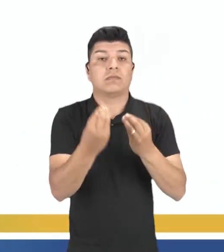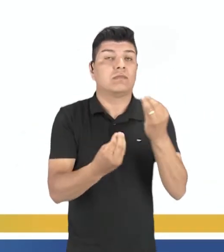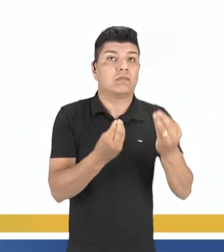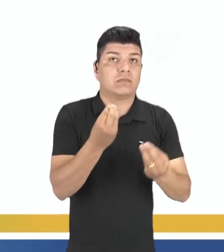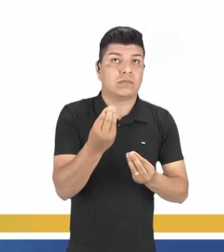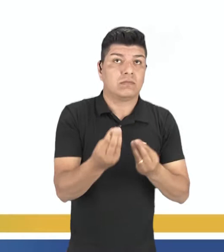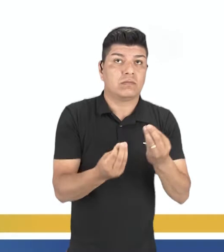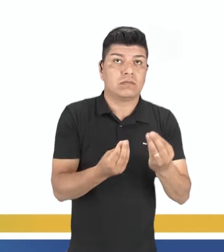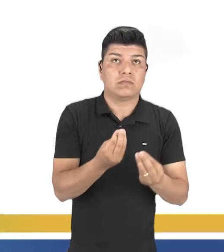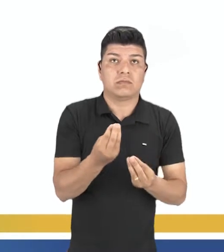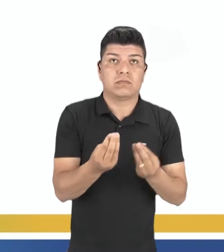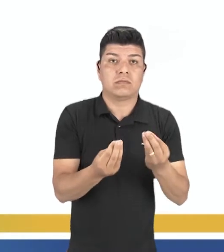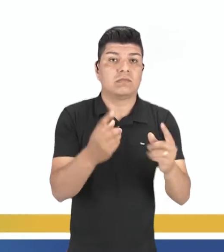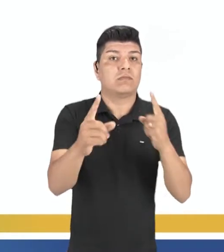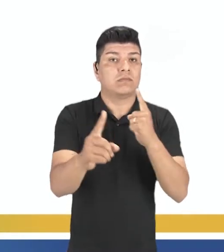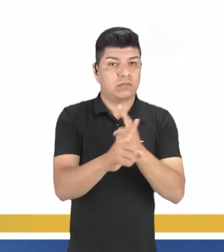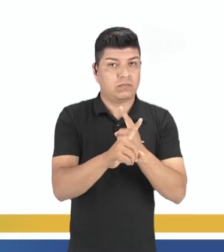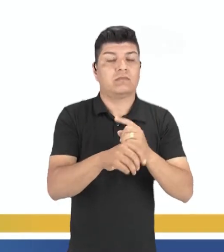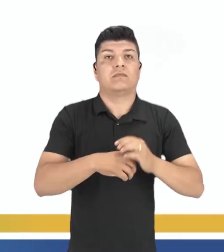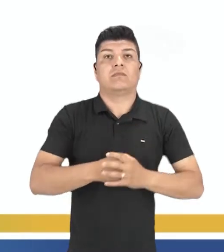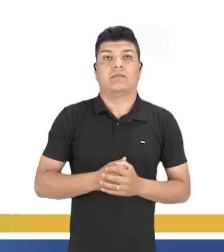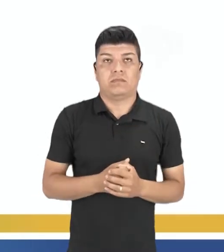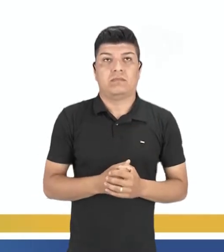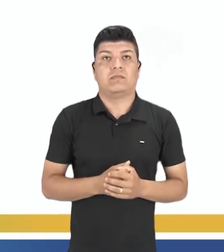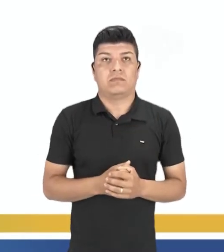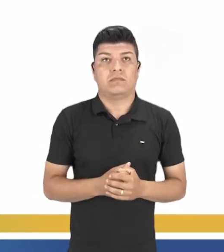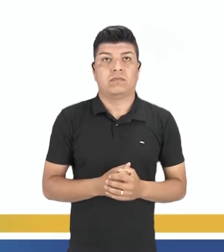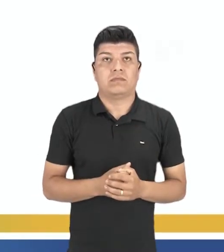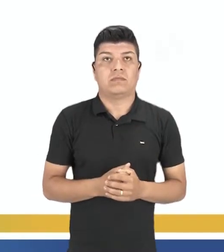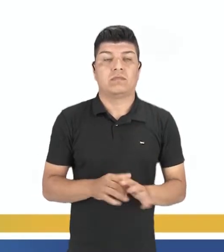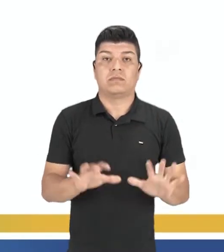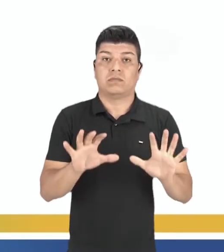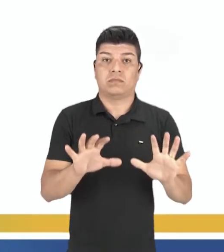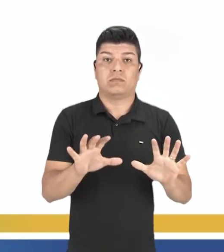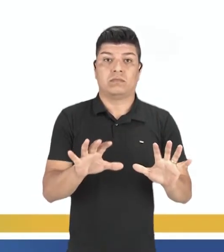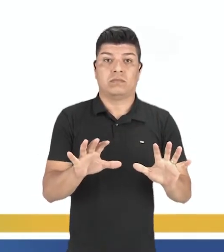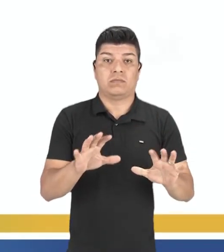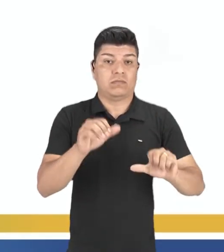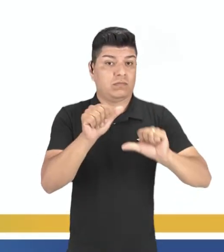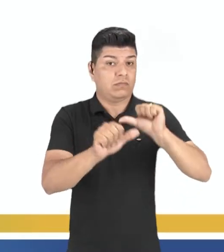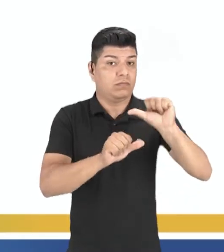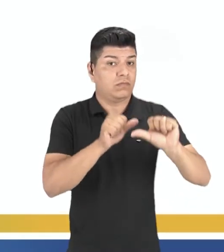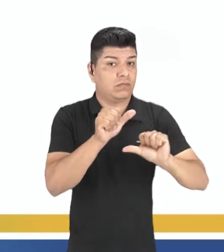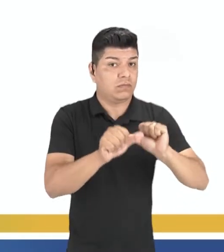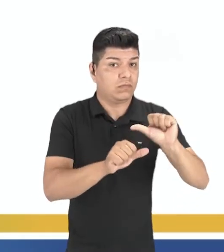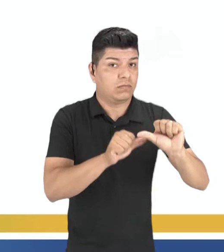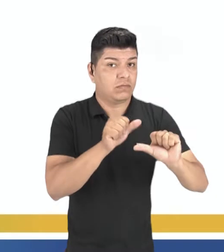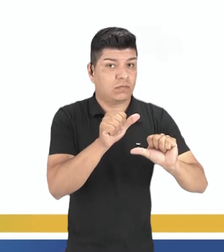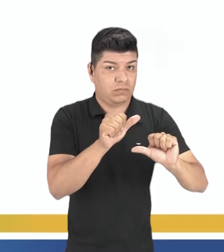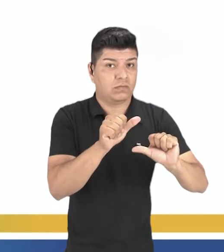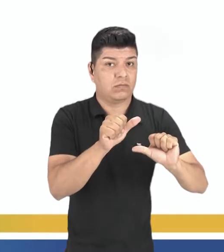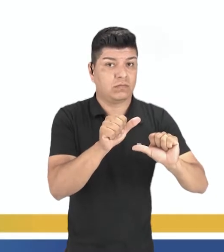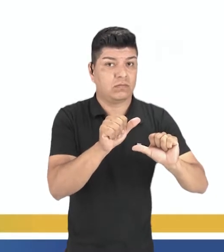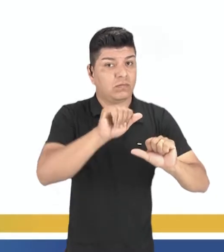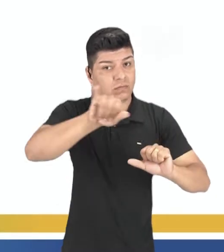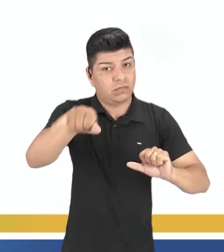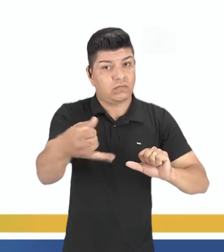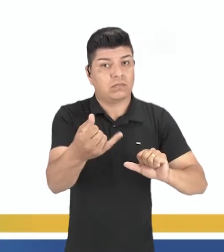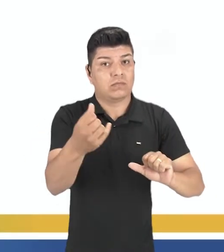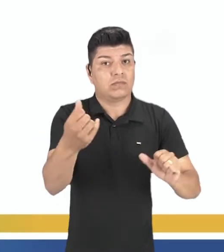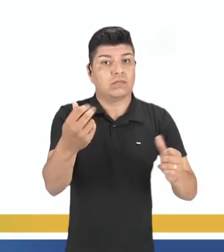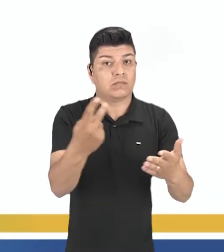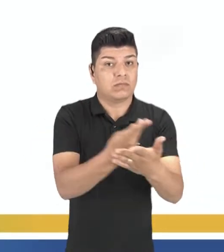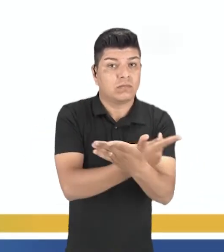manifestações, eu vou encontrar. E aí, a partir disso, a gente transforma essas chances de